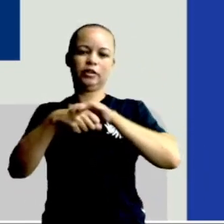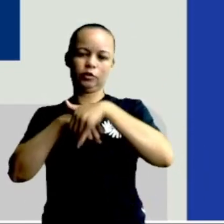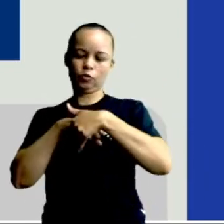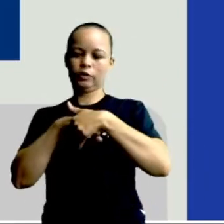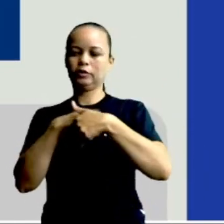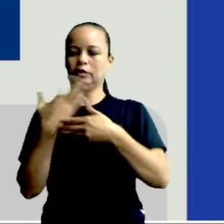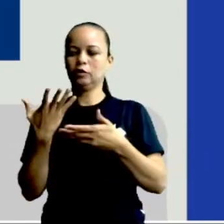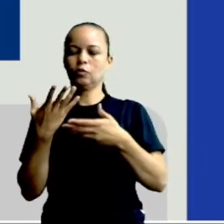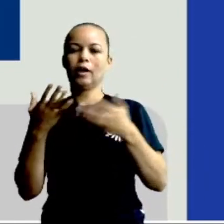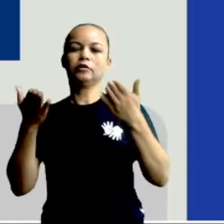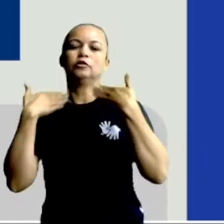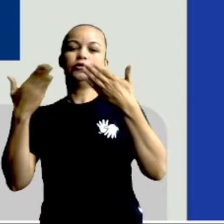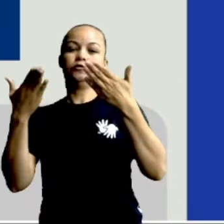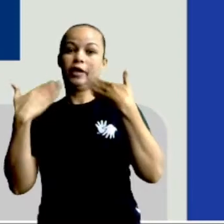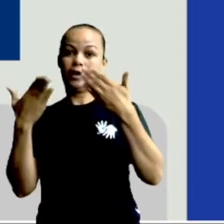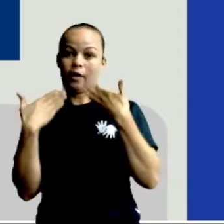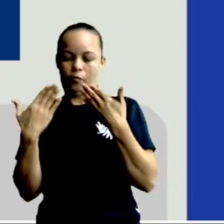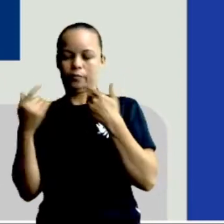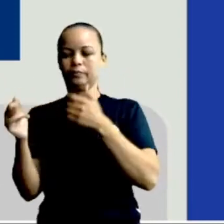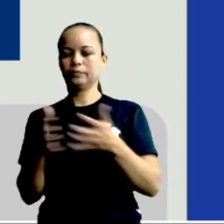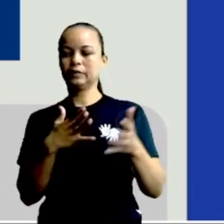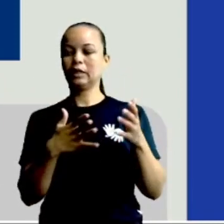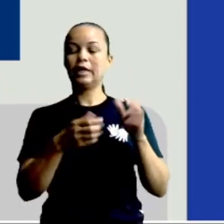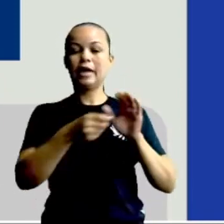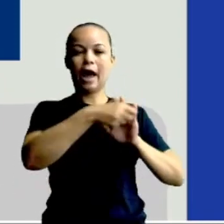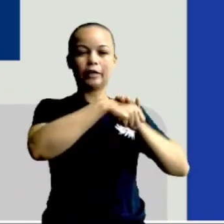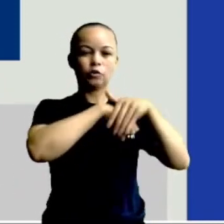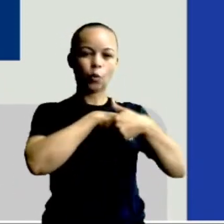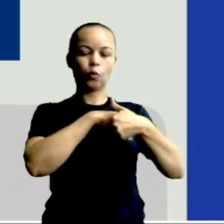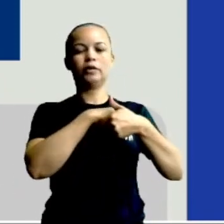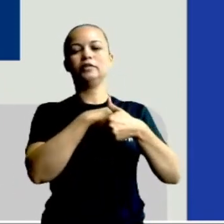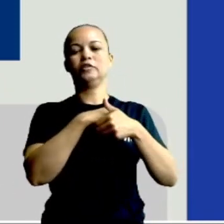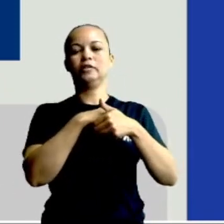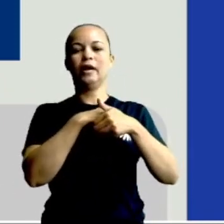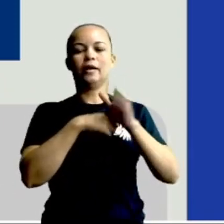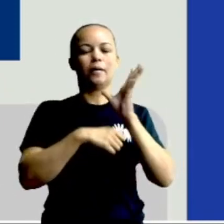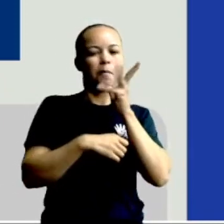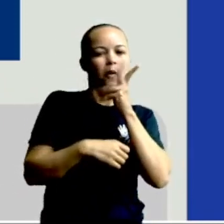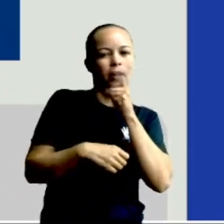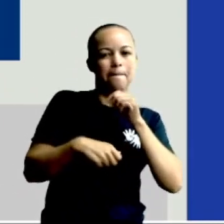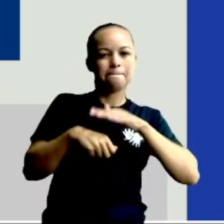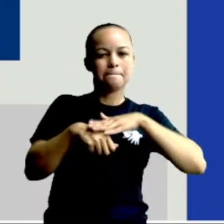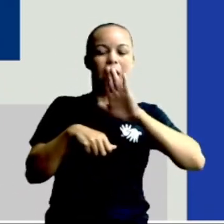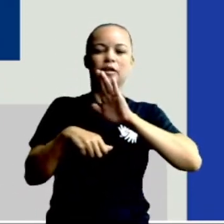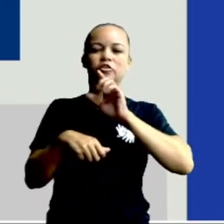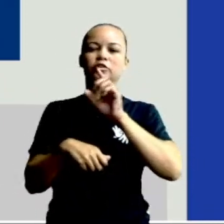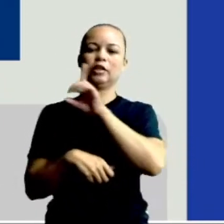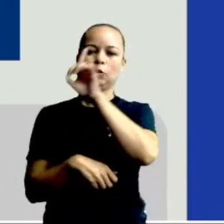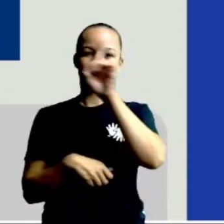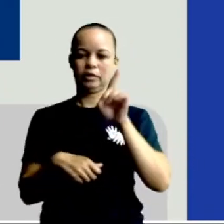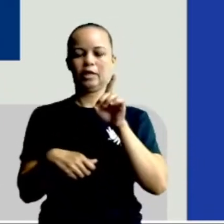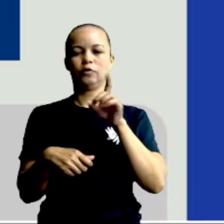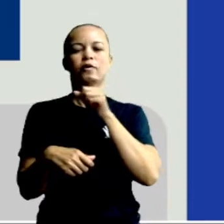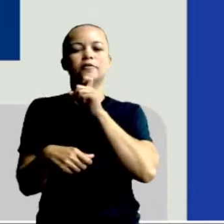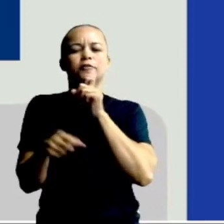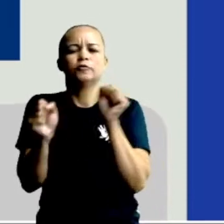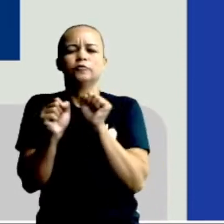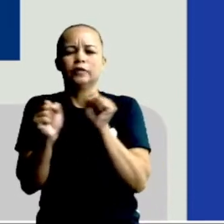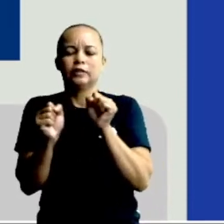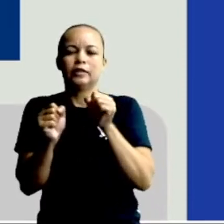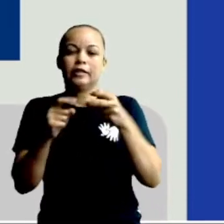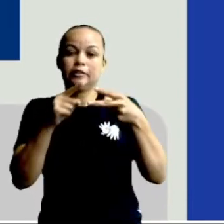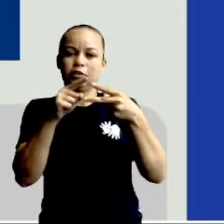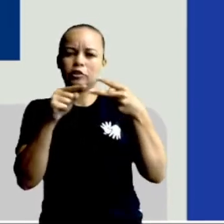no caso do verão, e onde a noite dura muito mais do que o dia, no caso do inverno. Estes